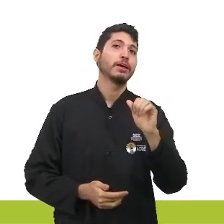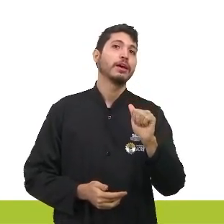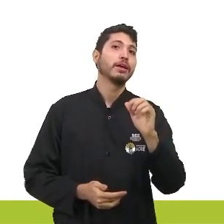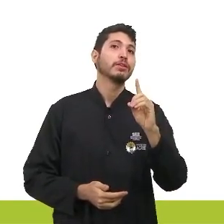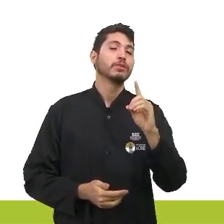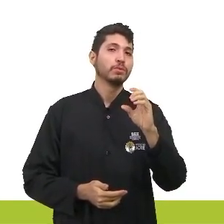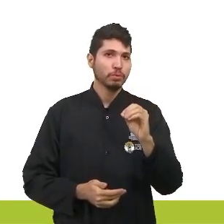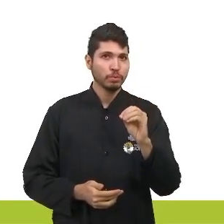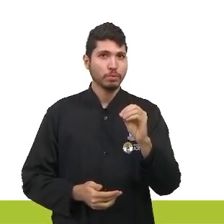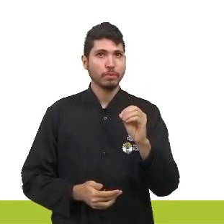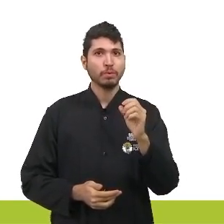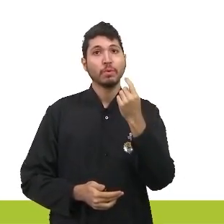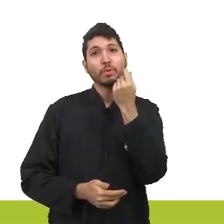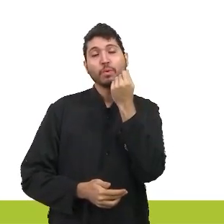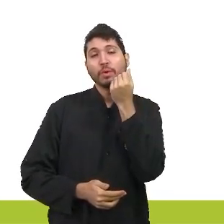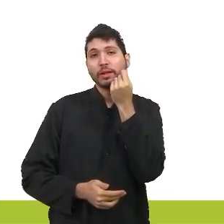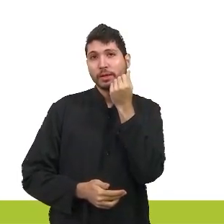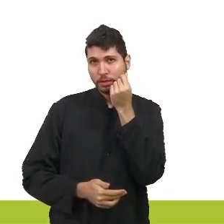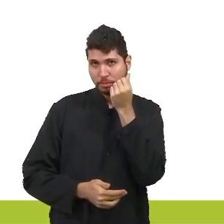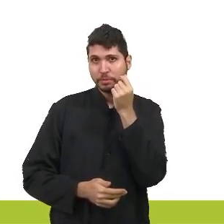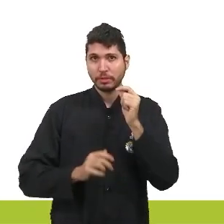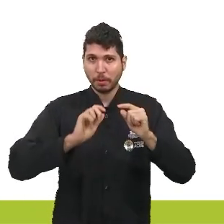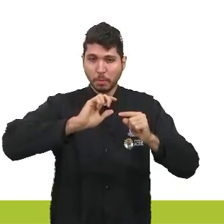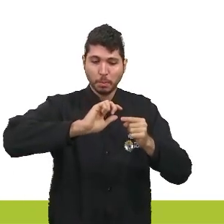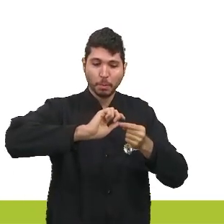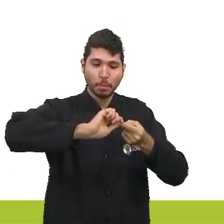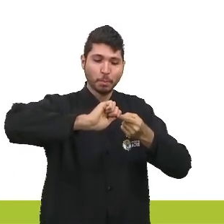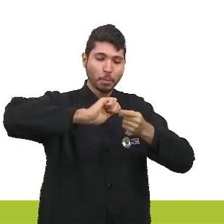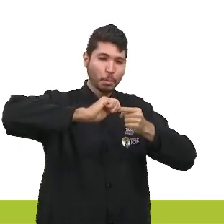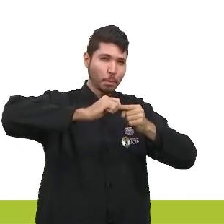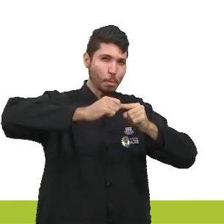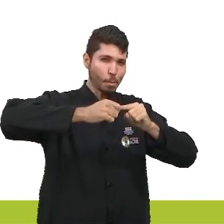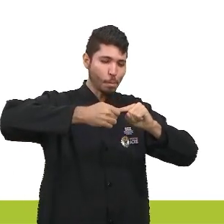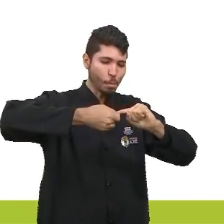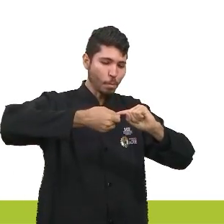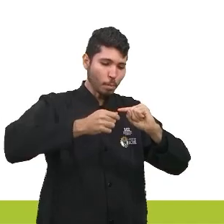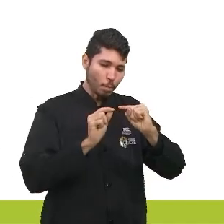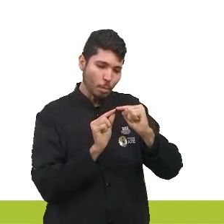Porque de A eu tenho que tirar um lápis de A e depois um lápis de B.